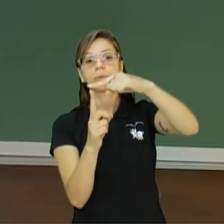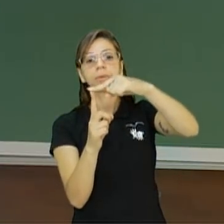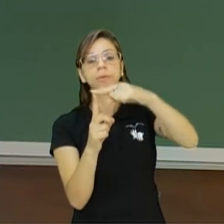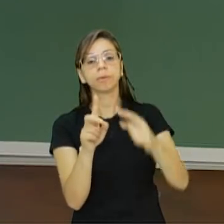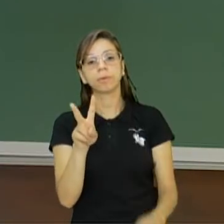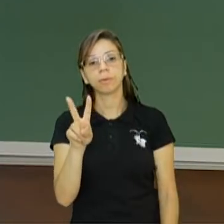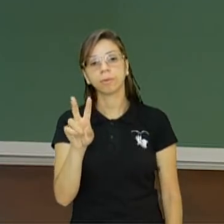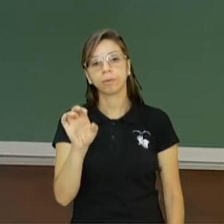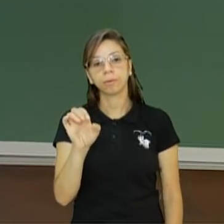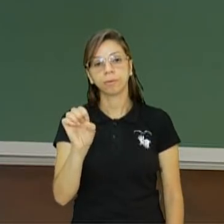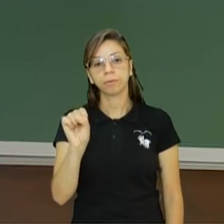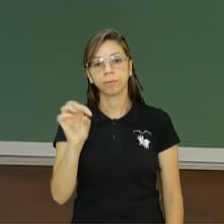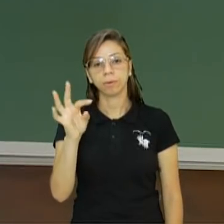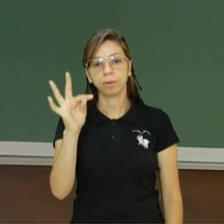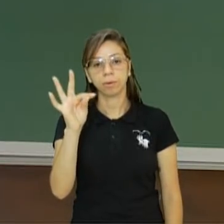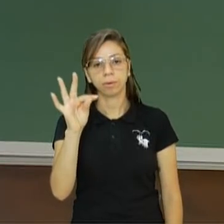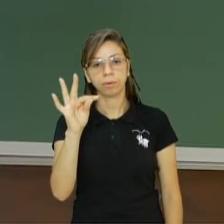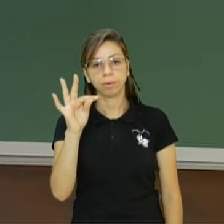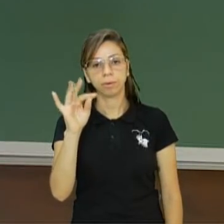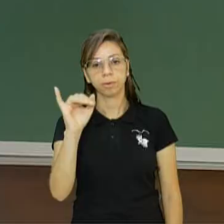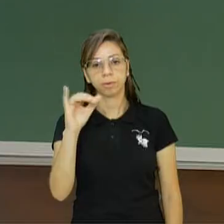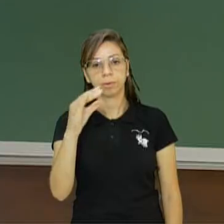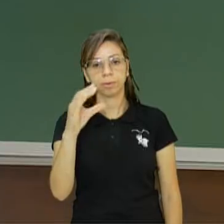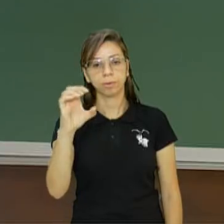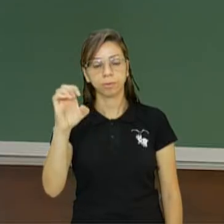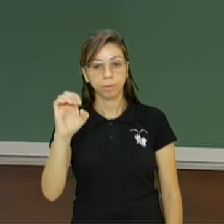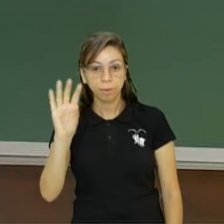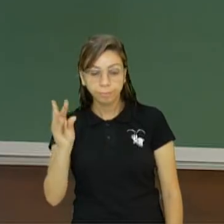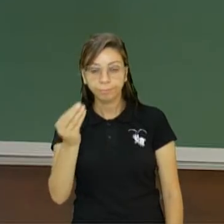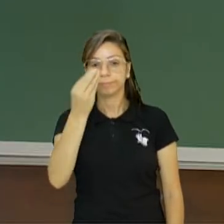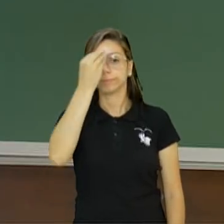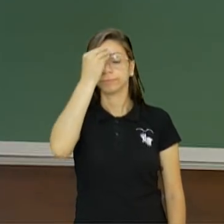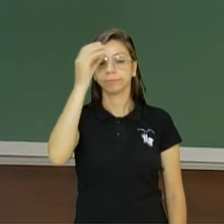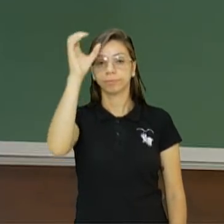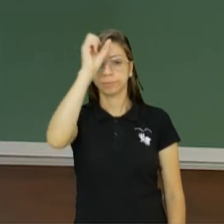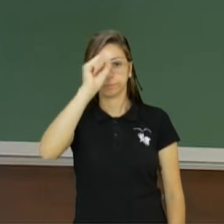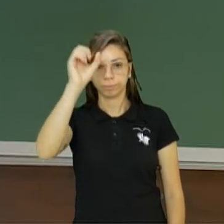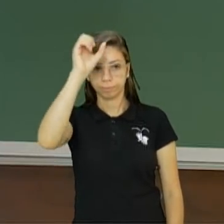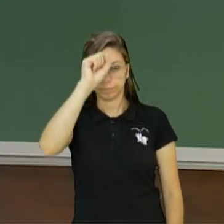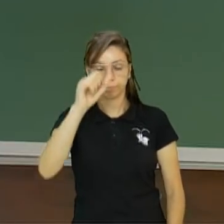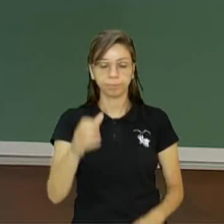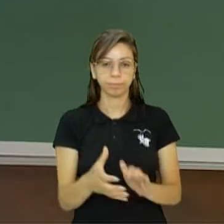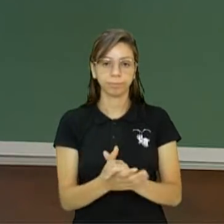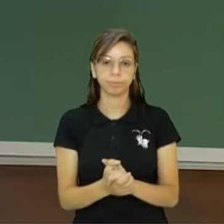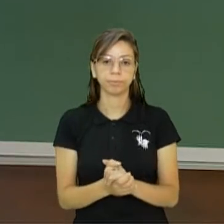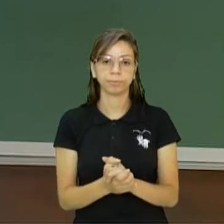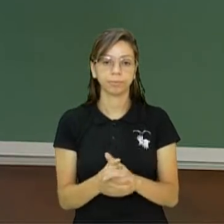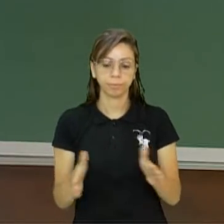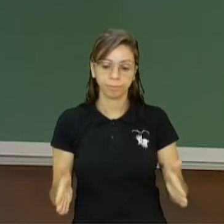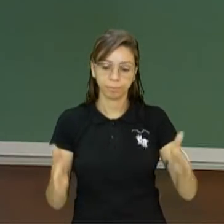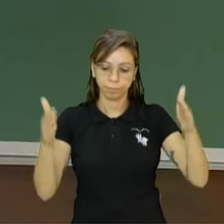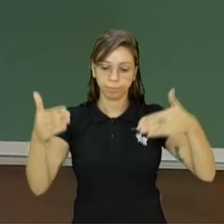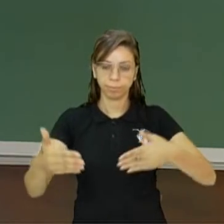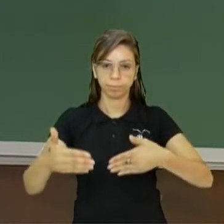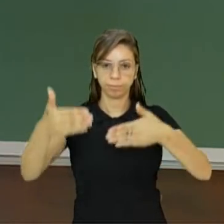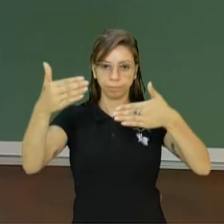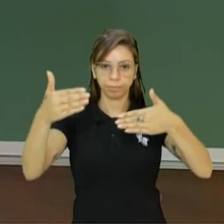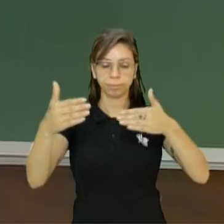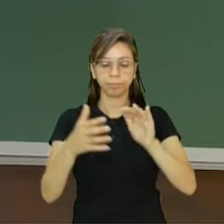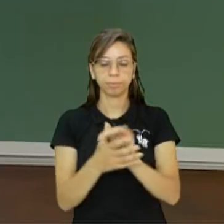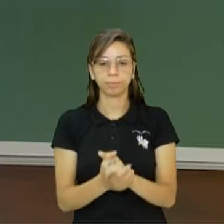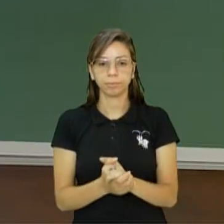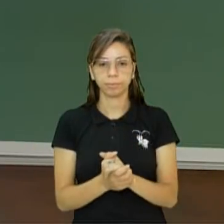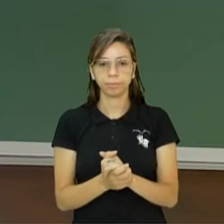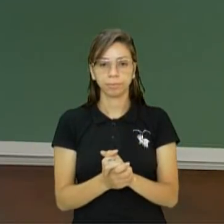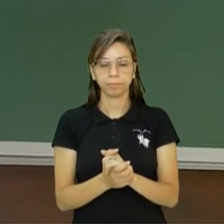vértice, tá? Então, gravem isso, decorem, mas aprendam que o quê? Que as faces são os lados,